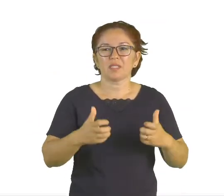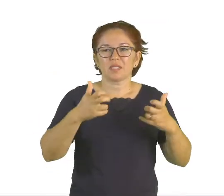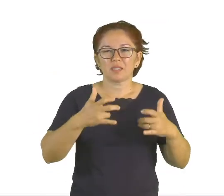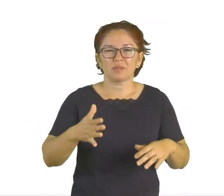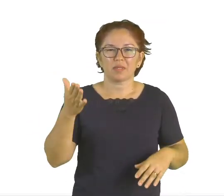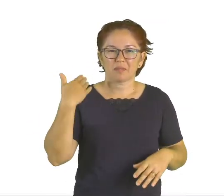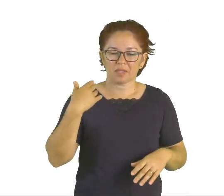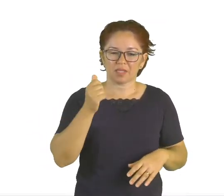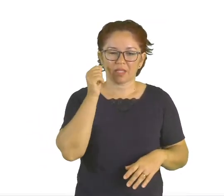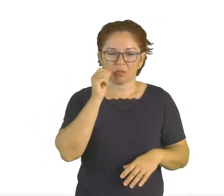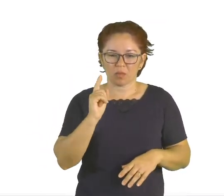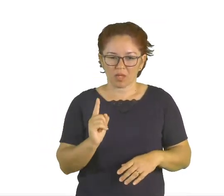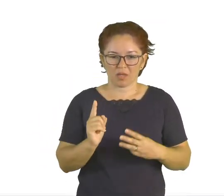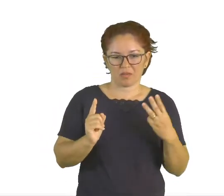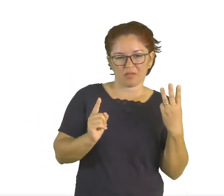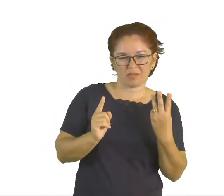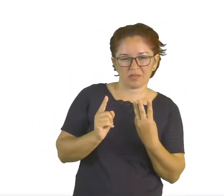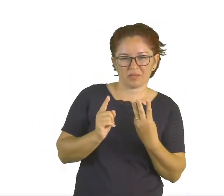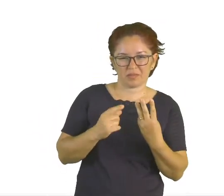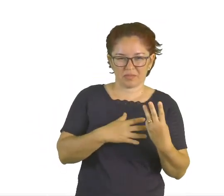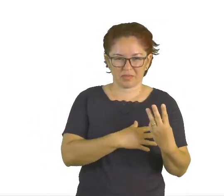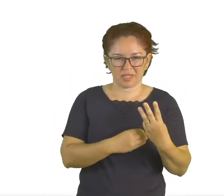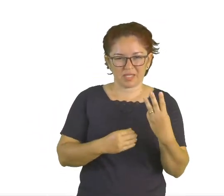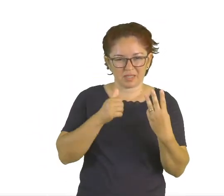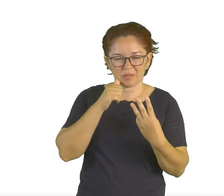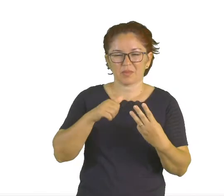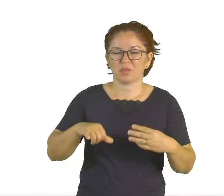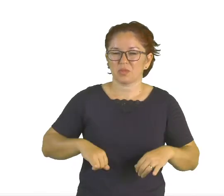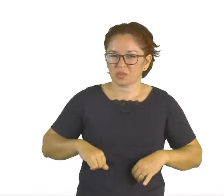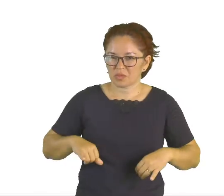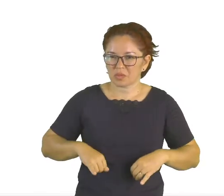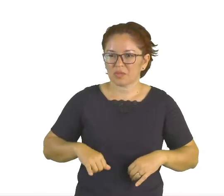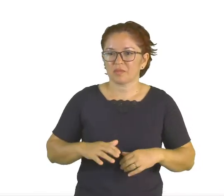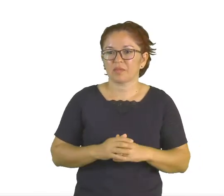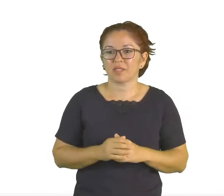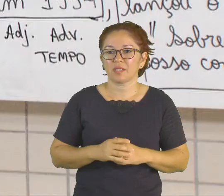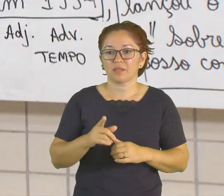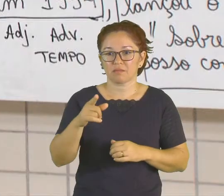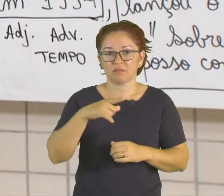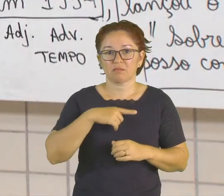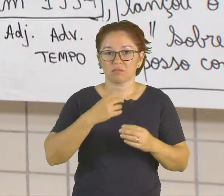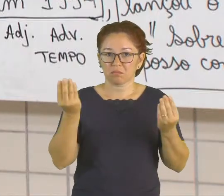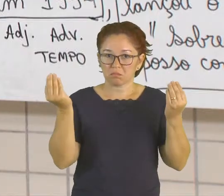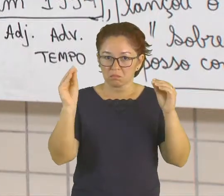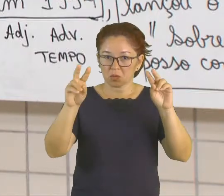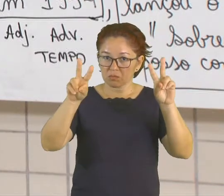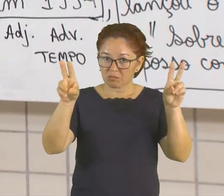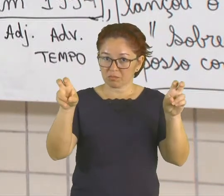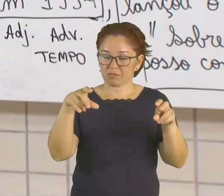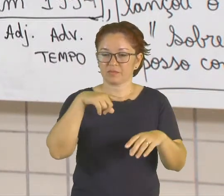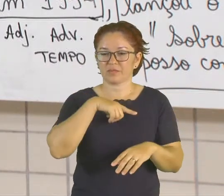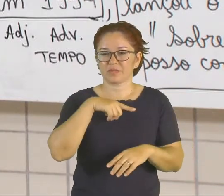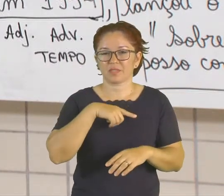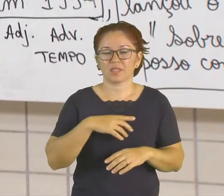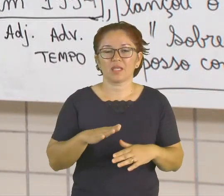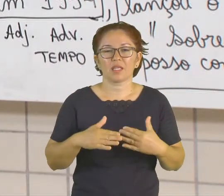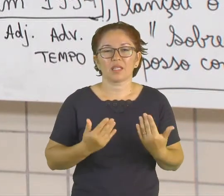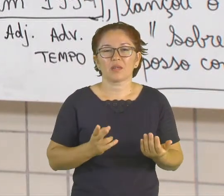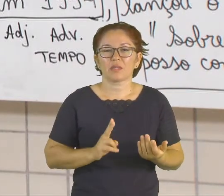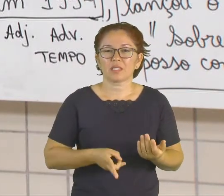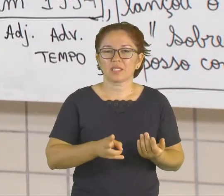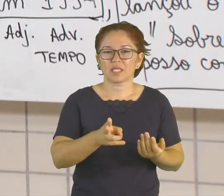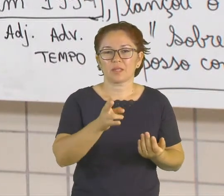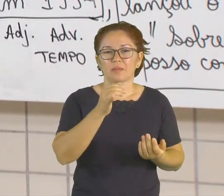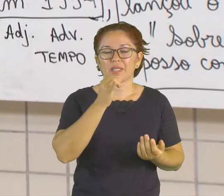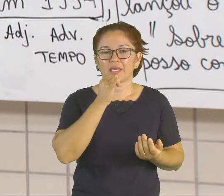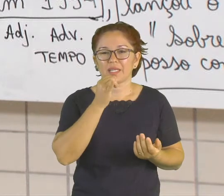marcação, o uso das aspas. É outra característica muito usada. Toda vez que você for dizer o